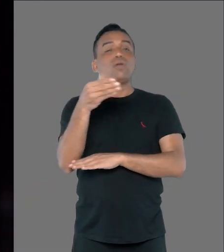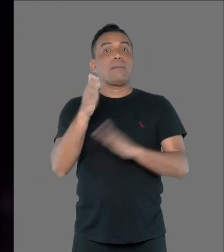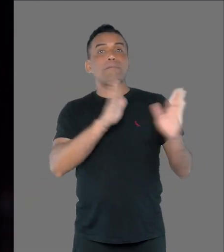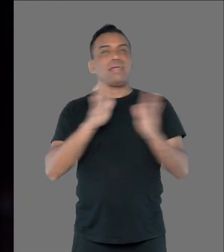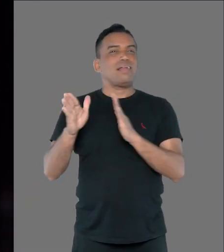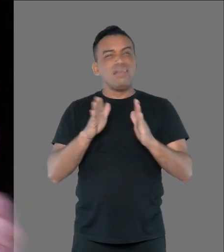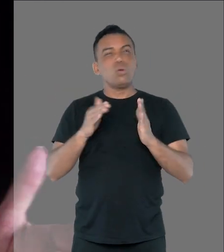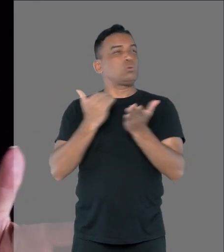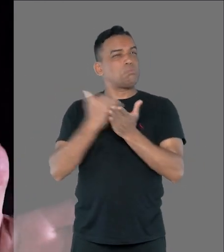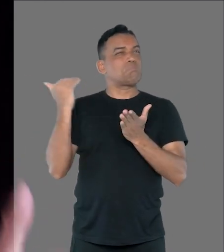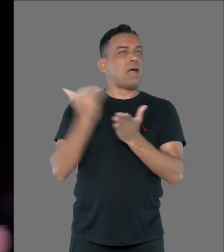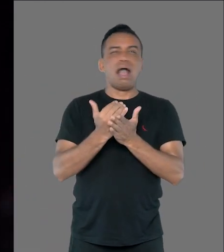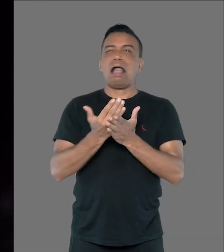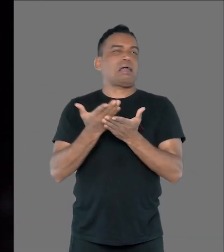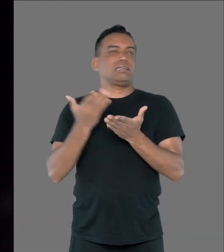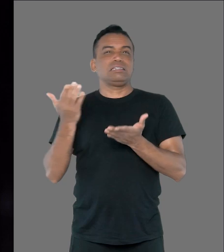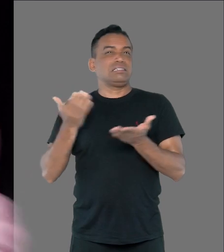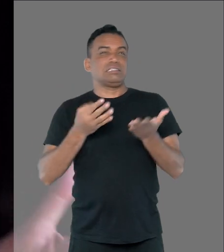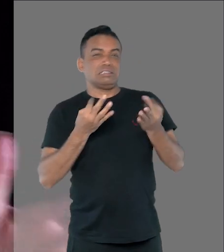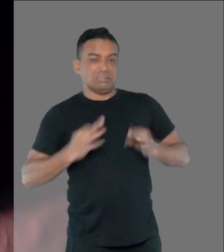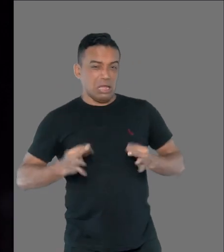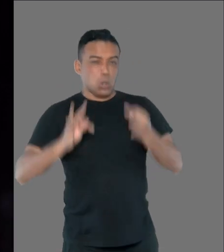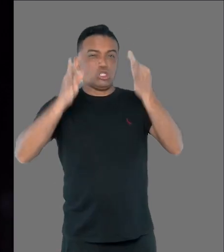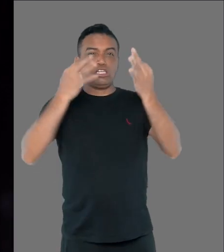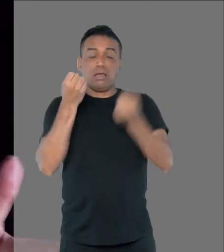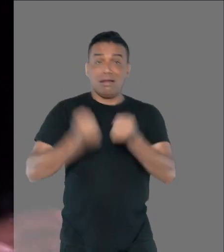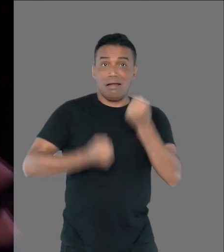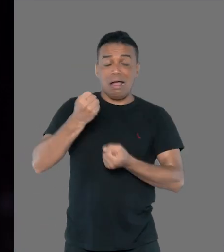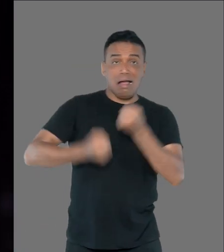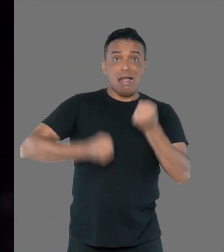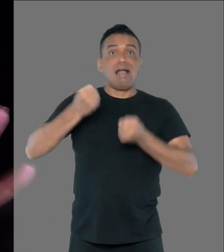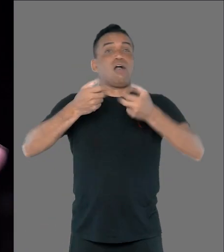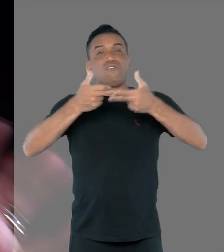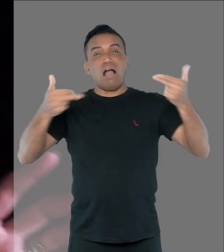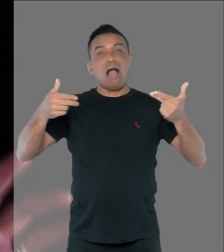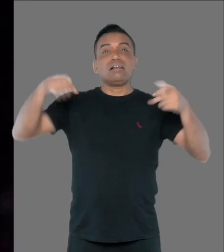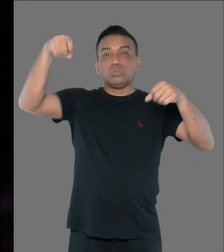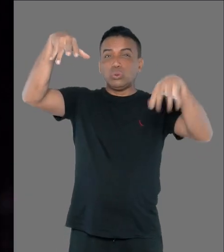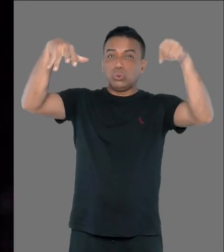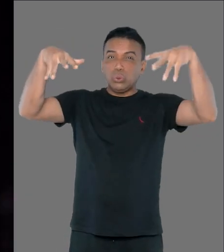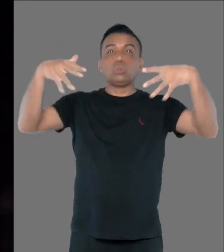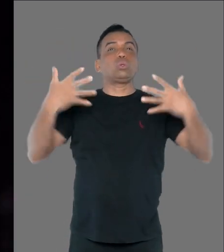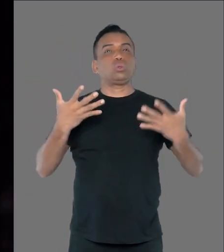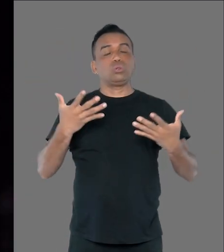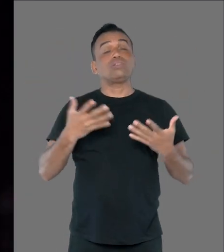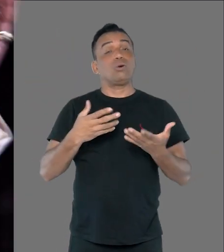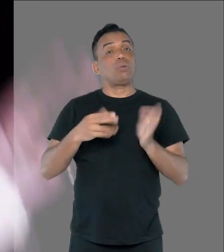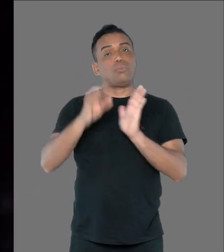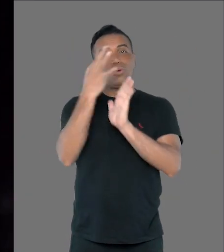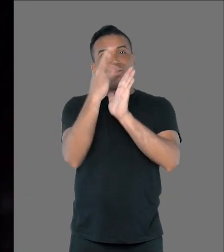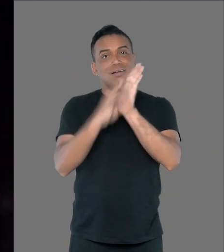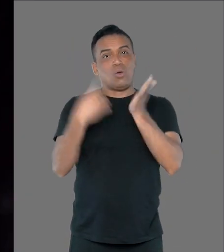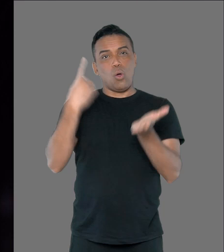né? Queremos mais carros, queremos mais telegrafia, queremos mais luz. Tudo isso estava na agenda dos republicanos, e